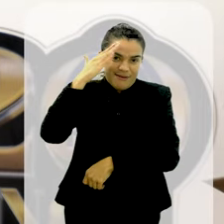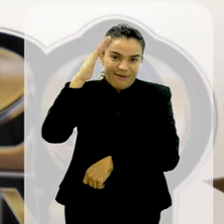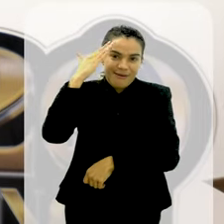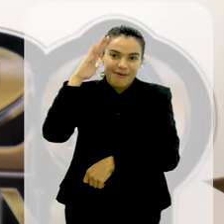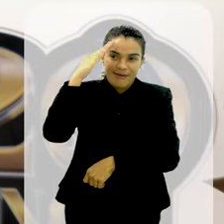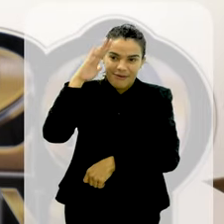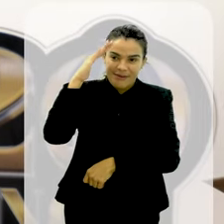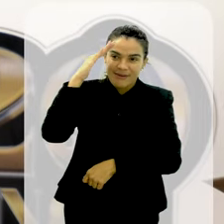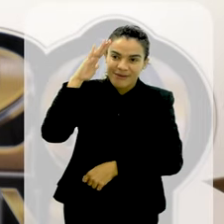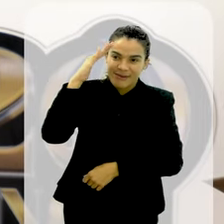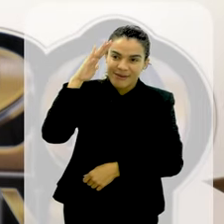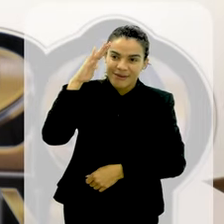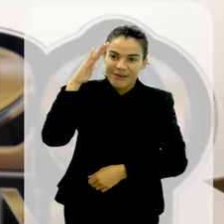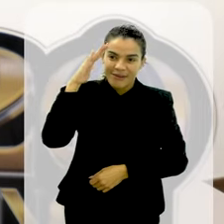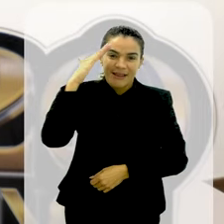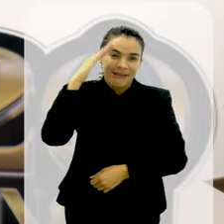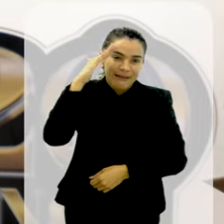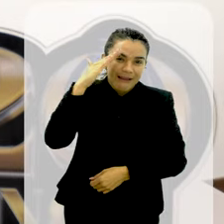consegue